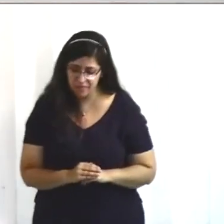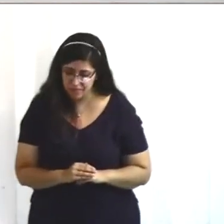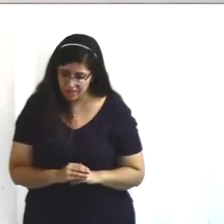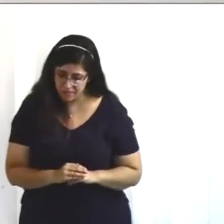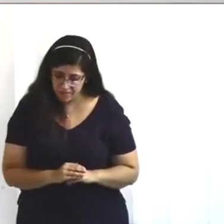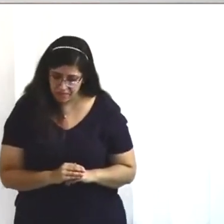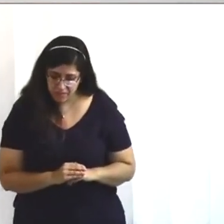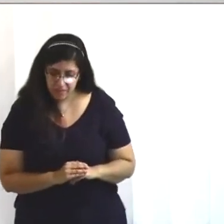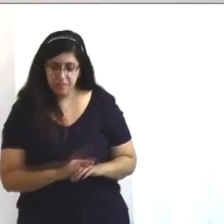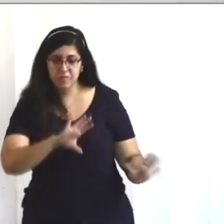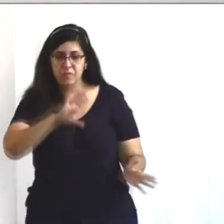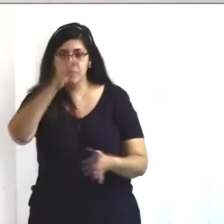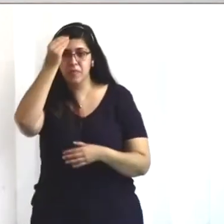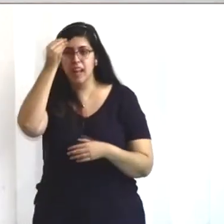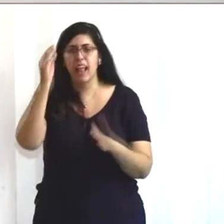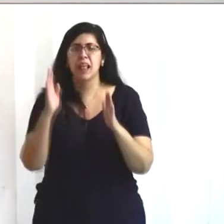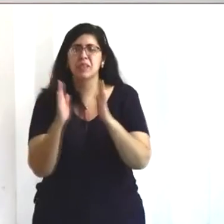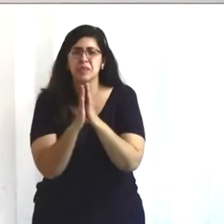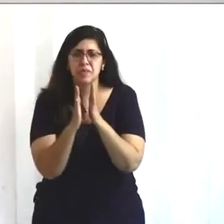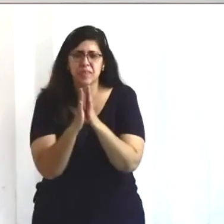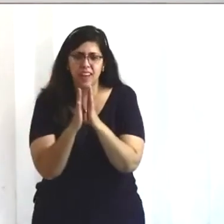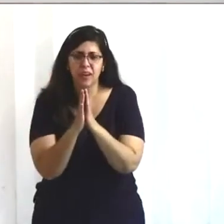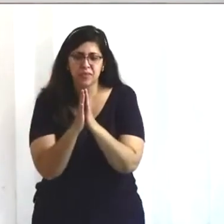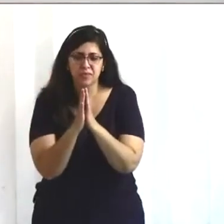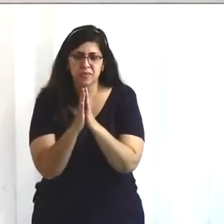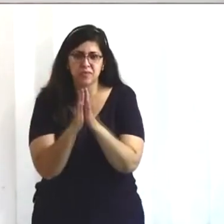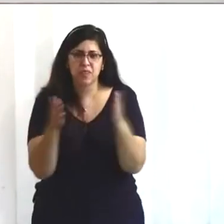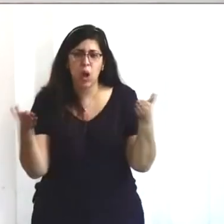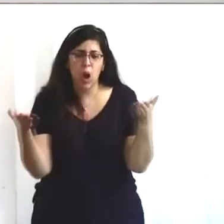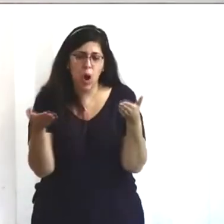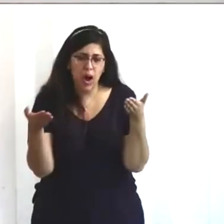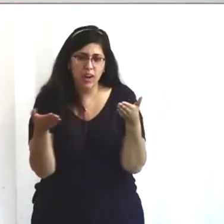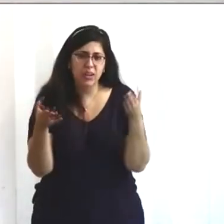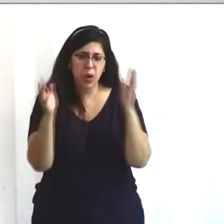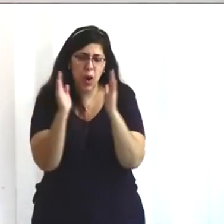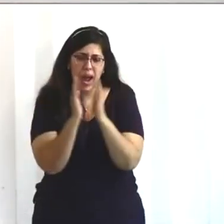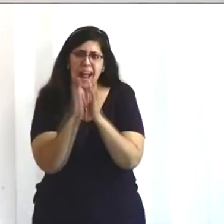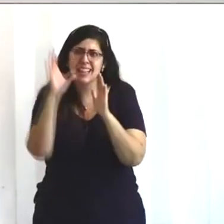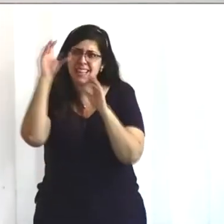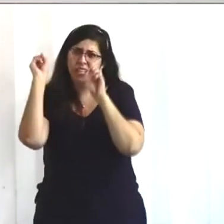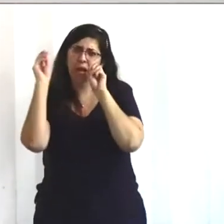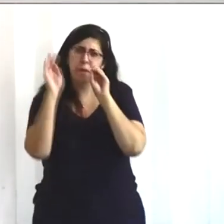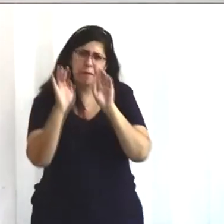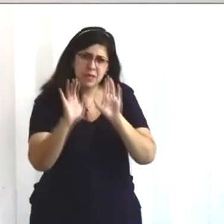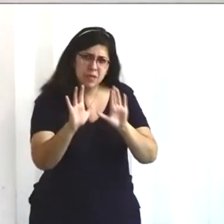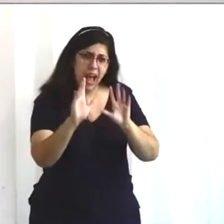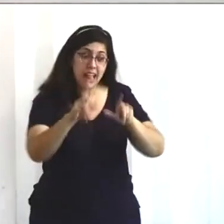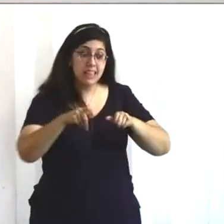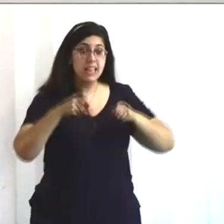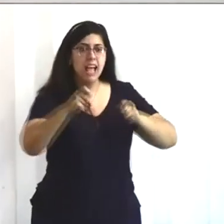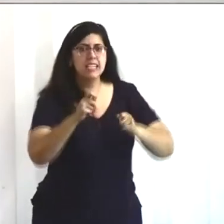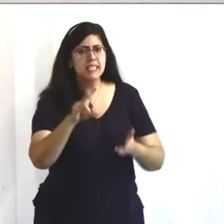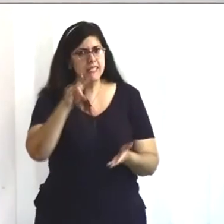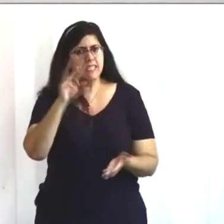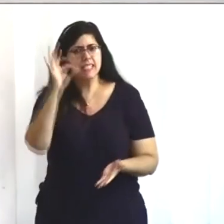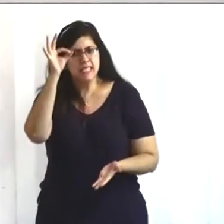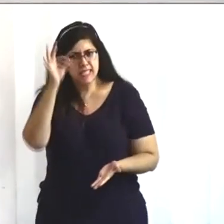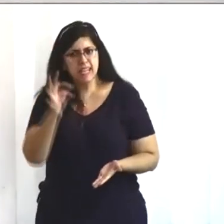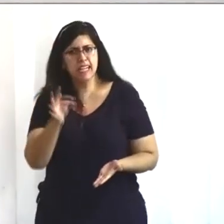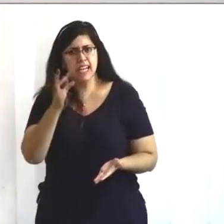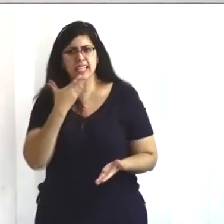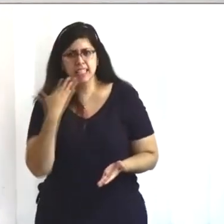Espírito, pecaríamos contra o Senhor, diríamos que Ele não é Salvador, diríamos que não é eterna salvação, e